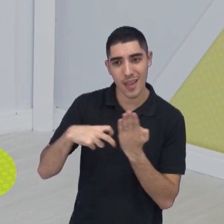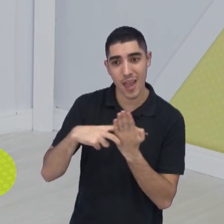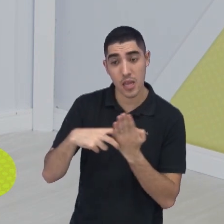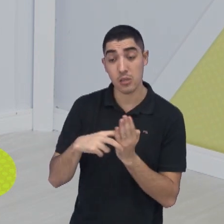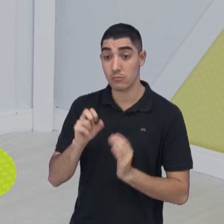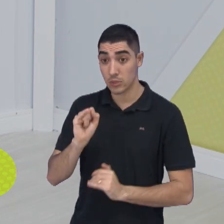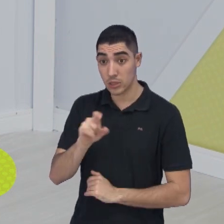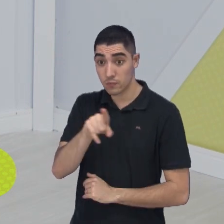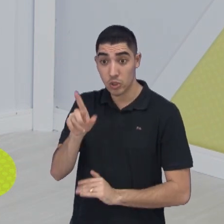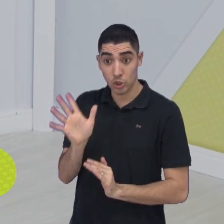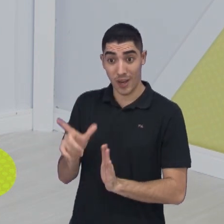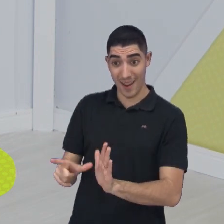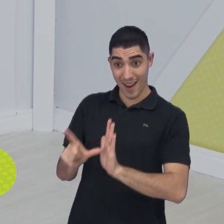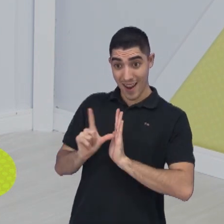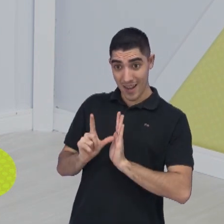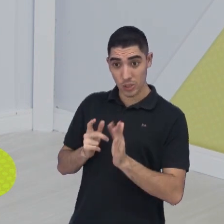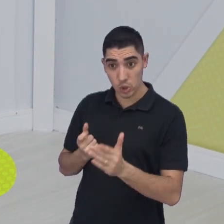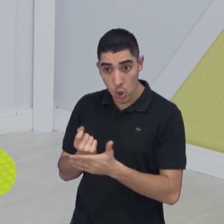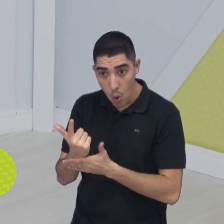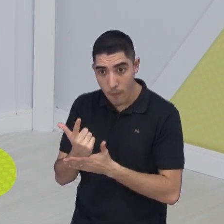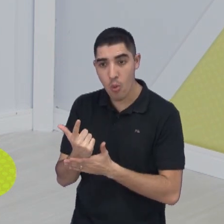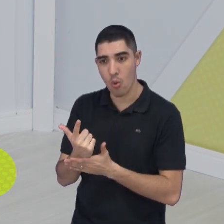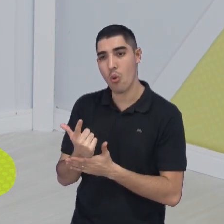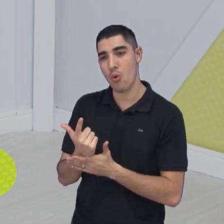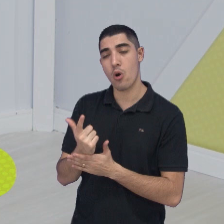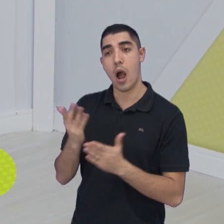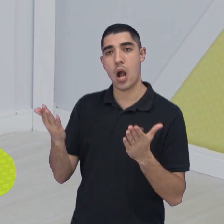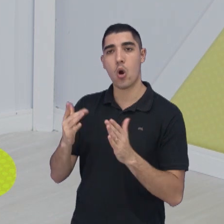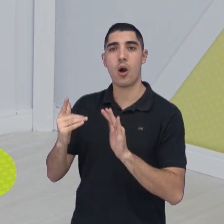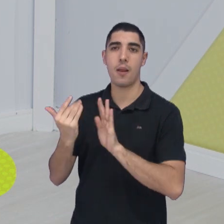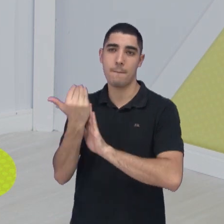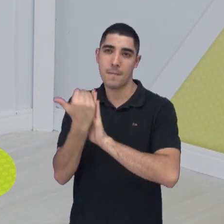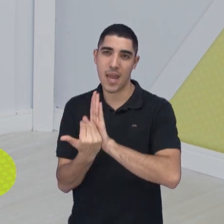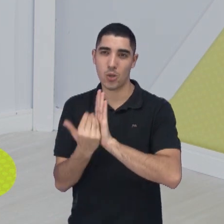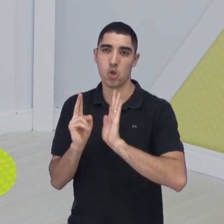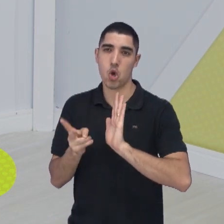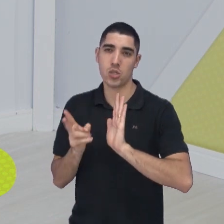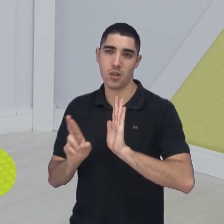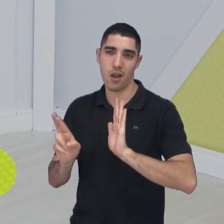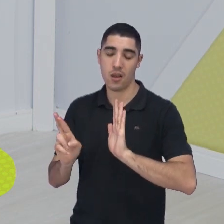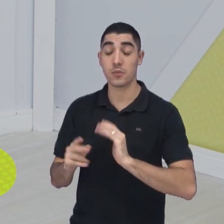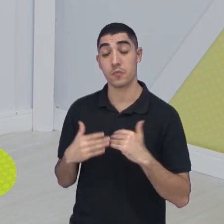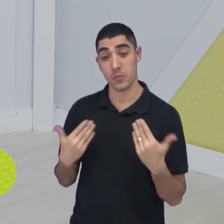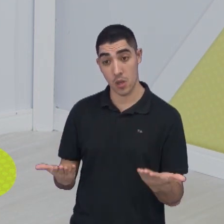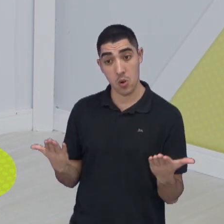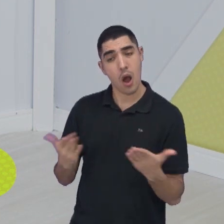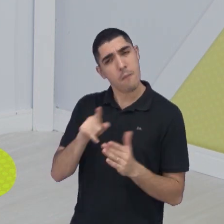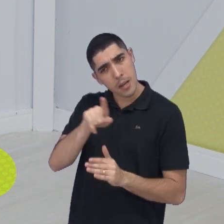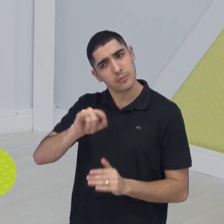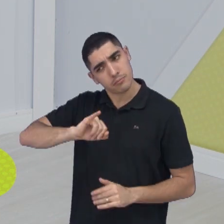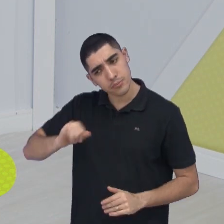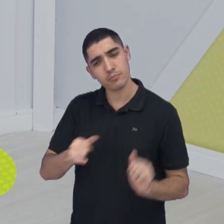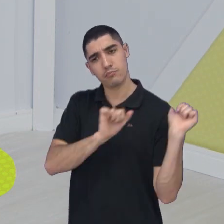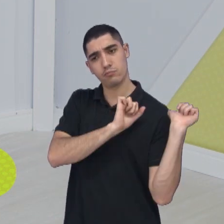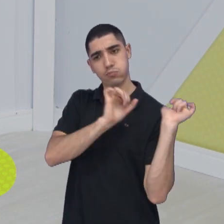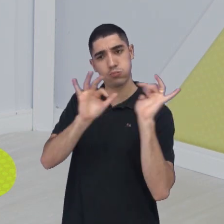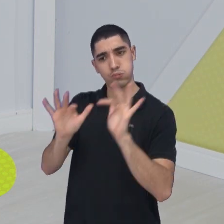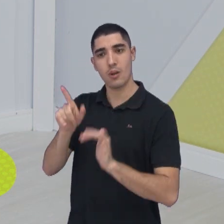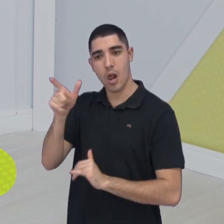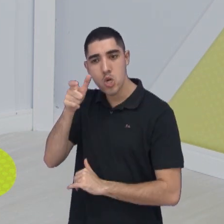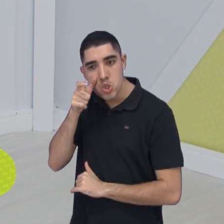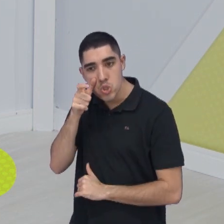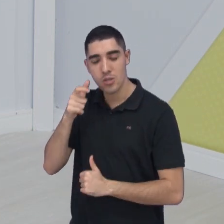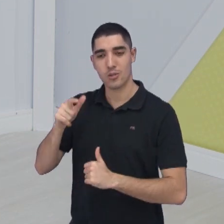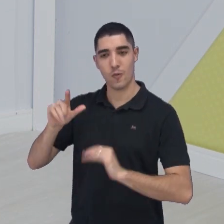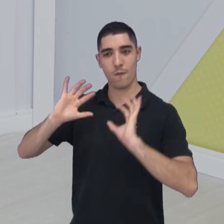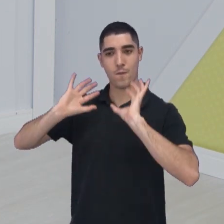comprado seu ingresso, tem a questão do reembolso, como disse o Brunão, mas não vai deixar de prestigiar o vôlei São José hoje à noite lá no Teatrão, tá